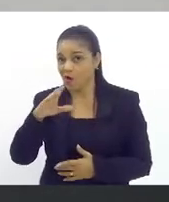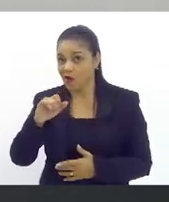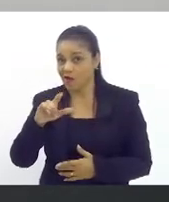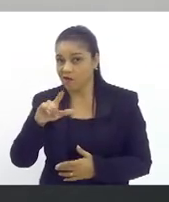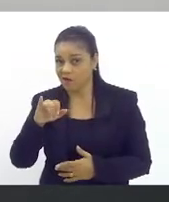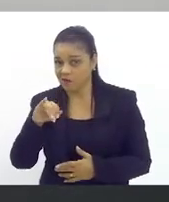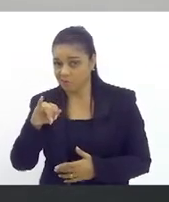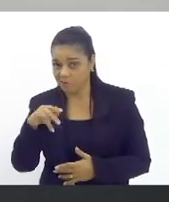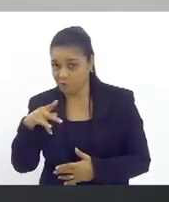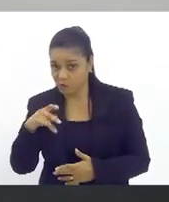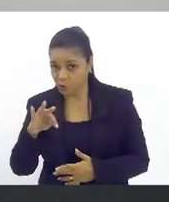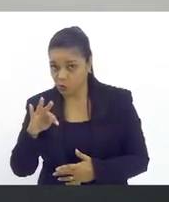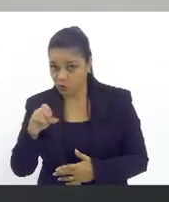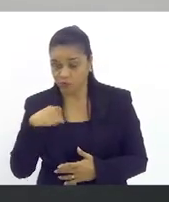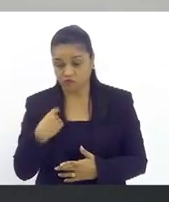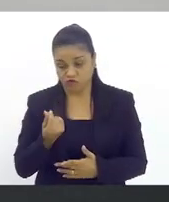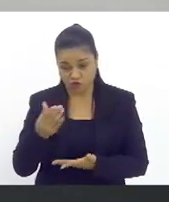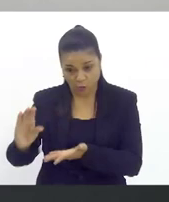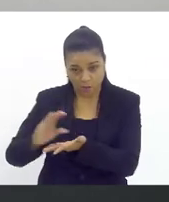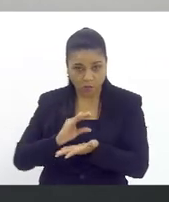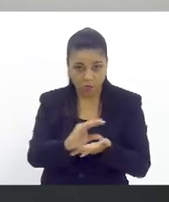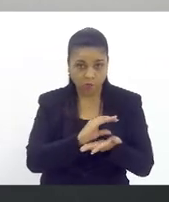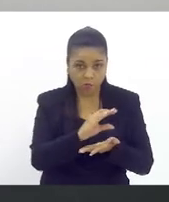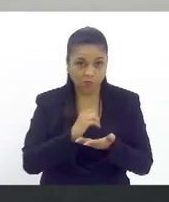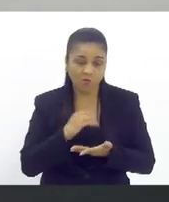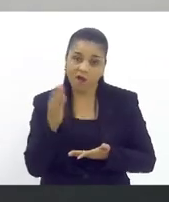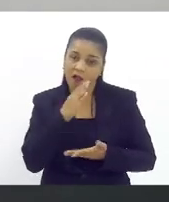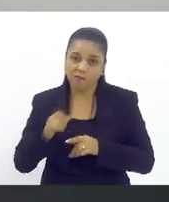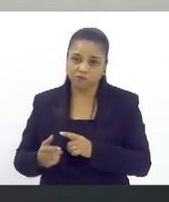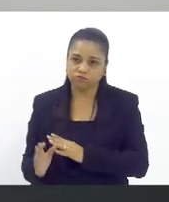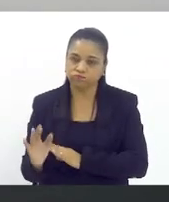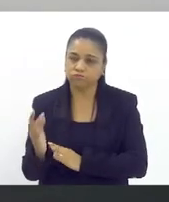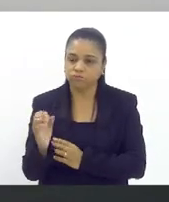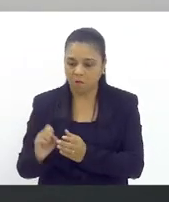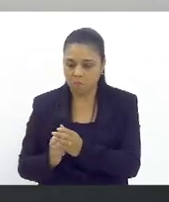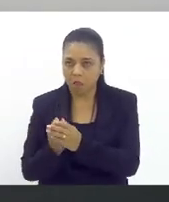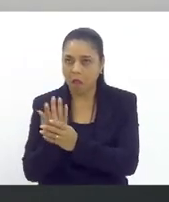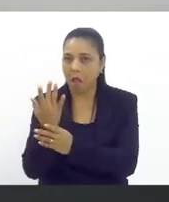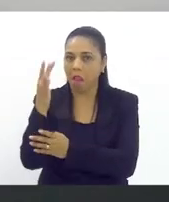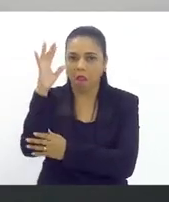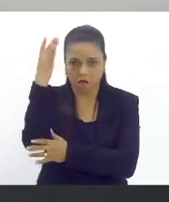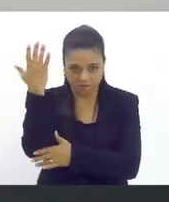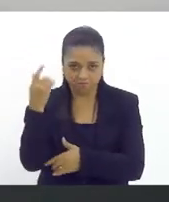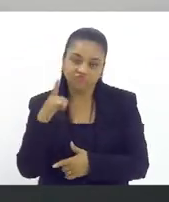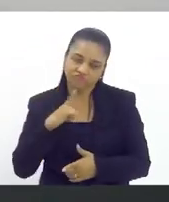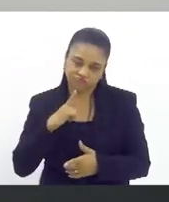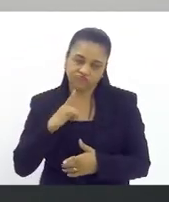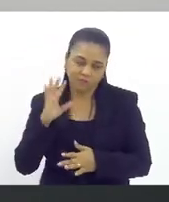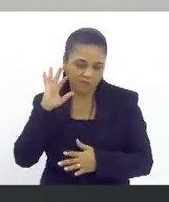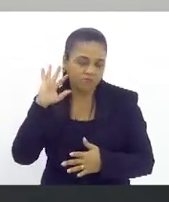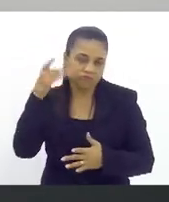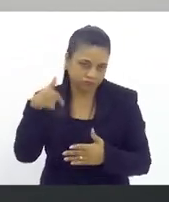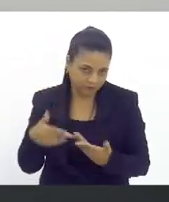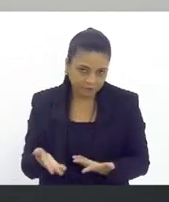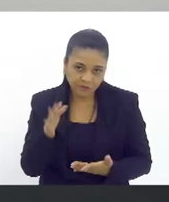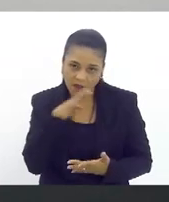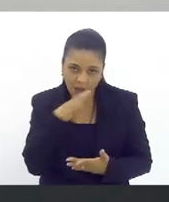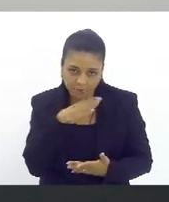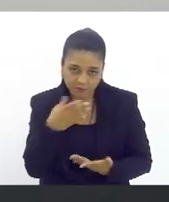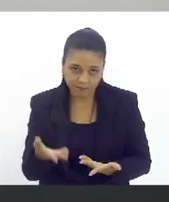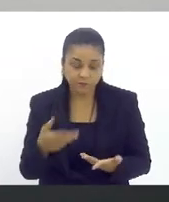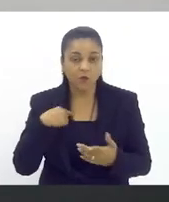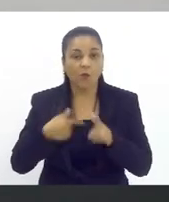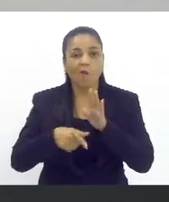rápido então a nossa história é o seguinte é onde tem o dinheiro tem que estar a solução então eu falei ontem